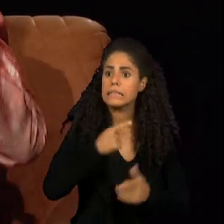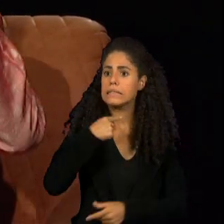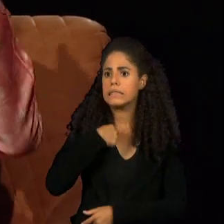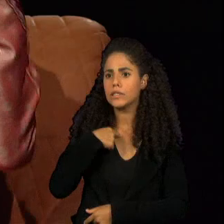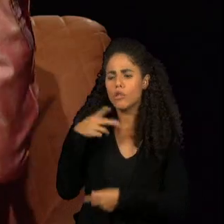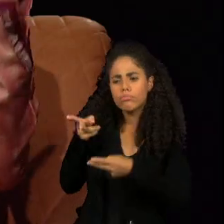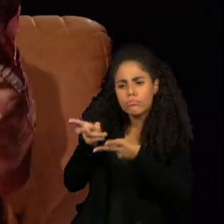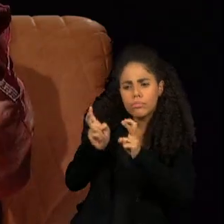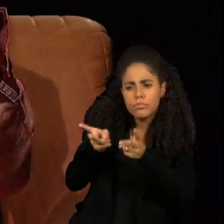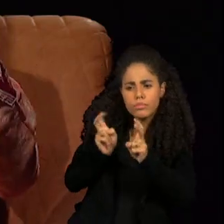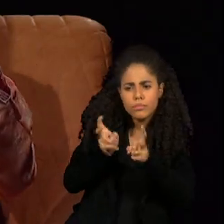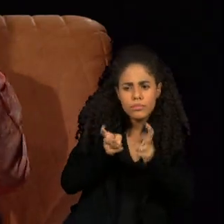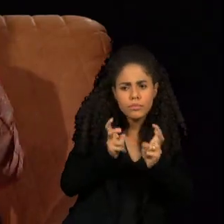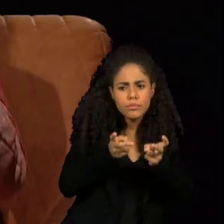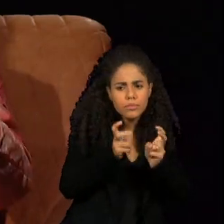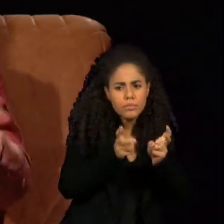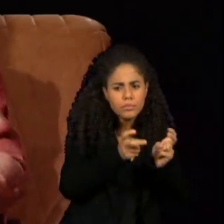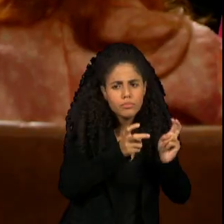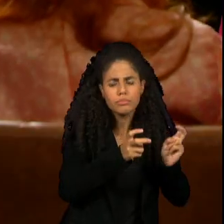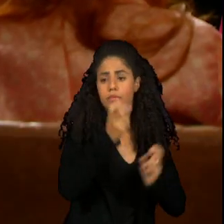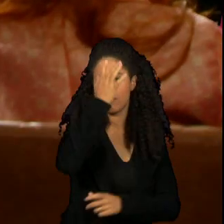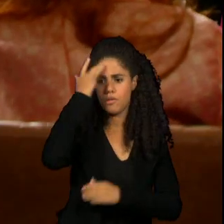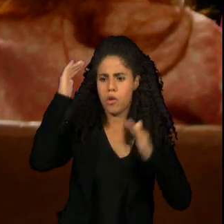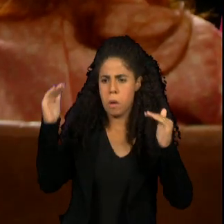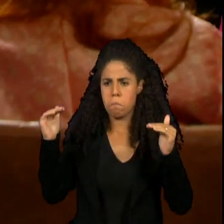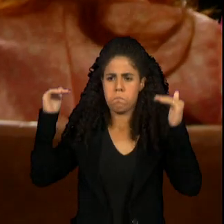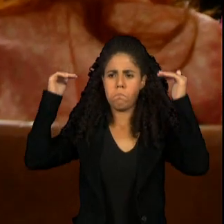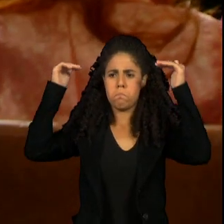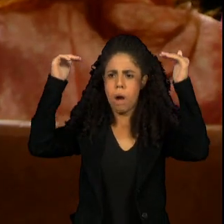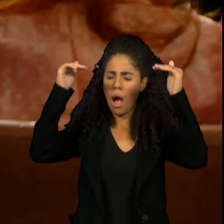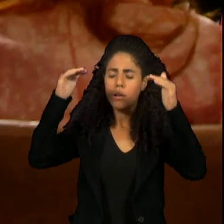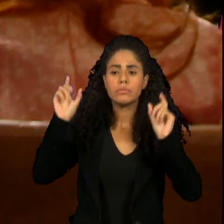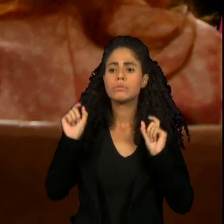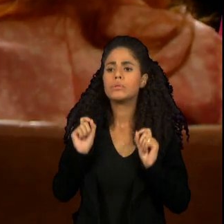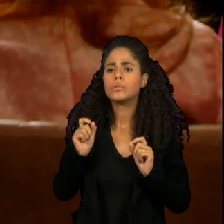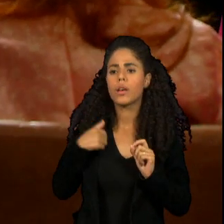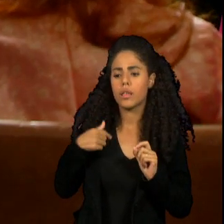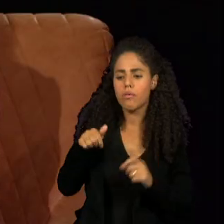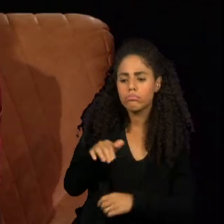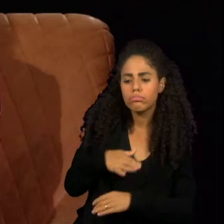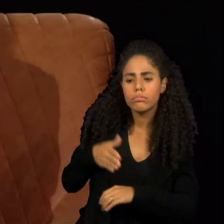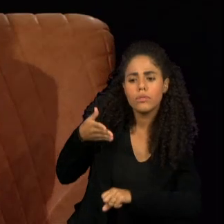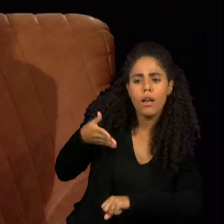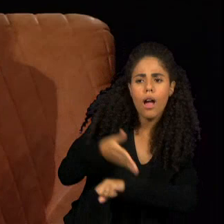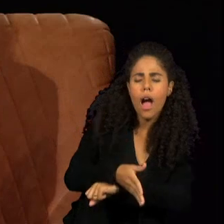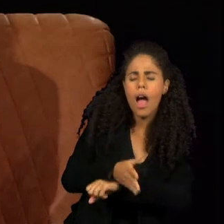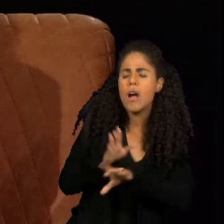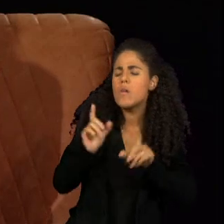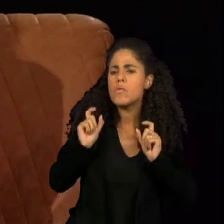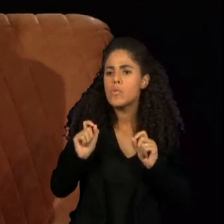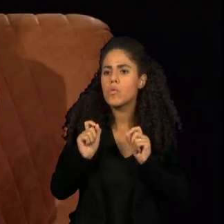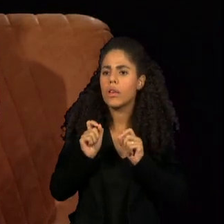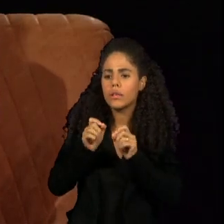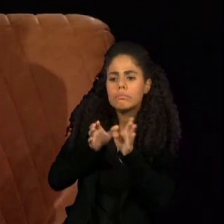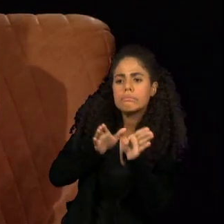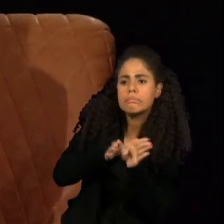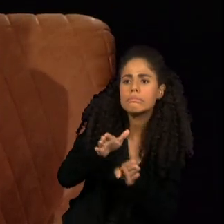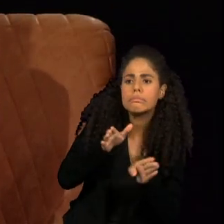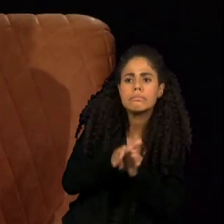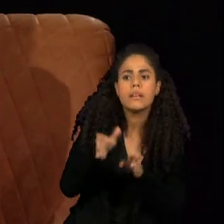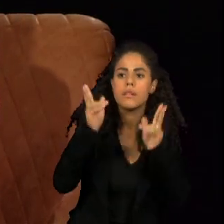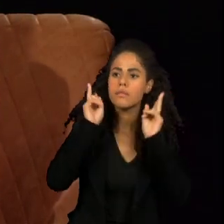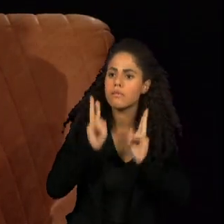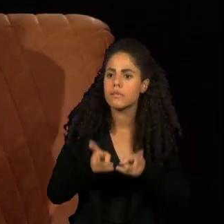também dessa alta burguesia com que eu frequentava um conselho: faça, mas faça